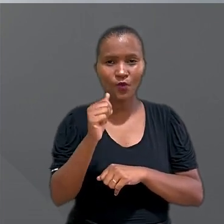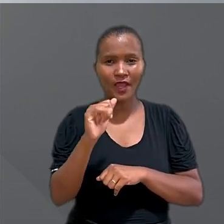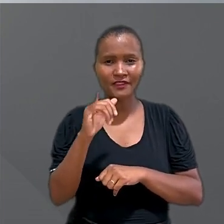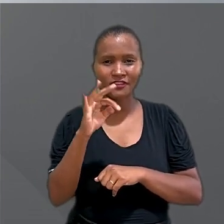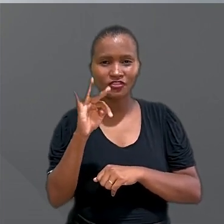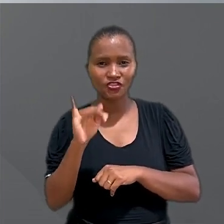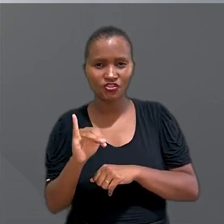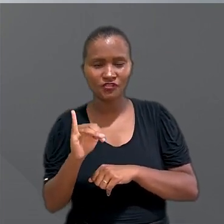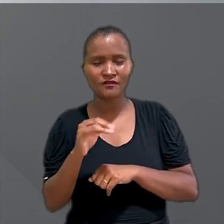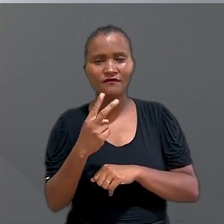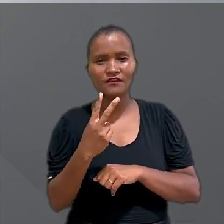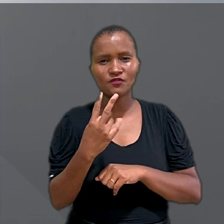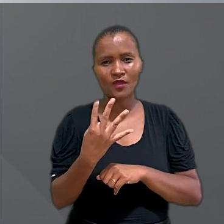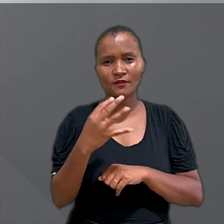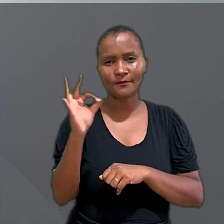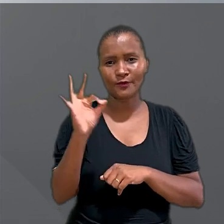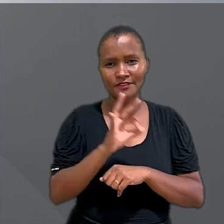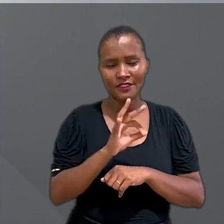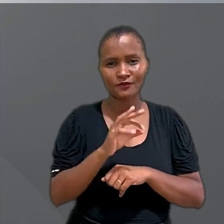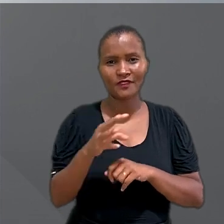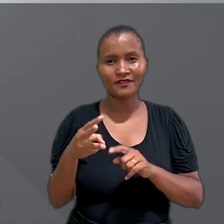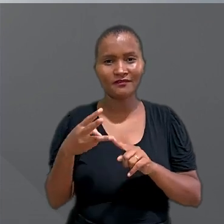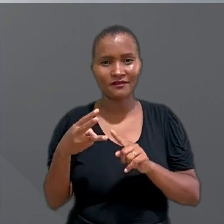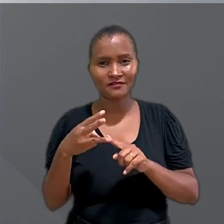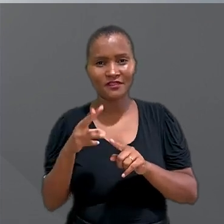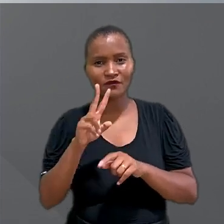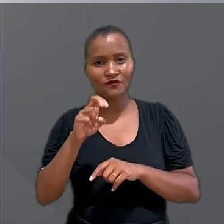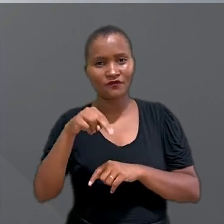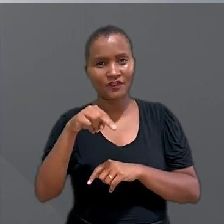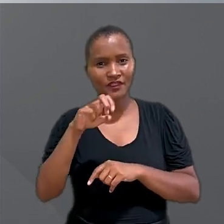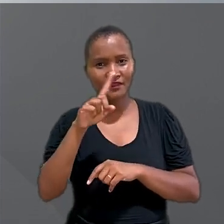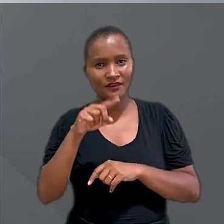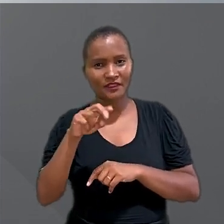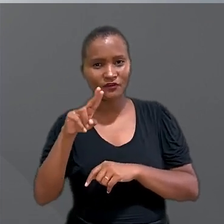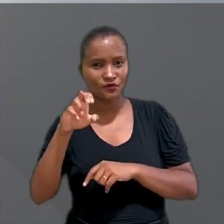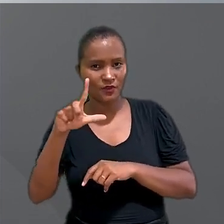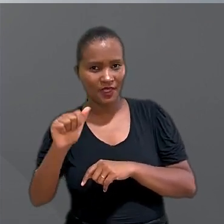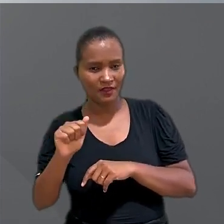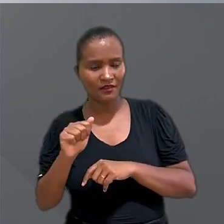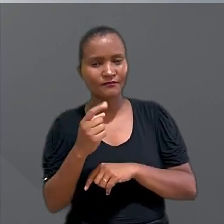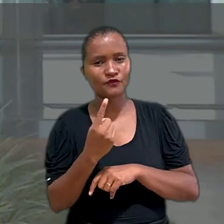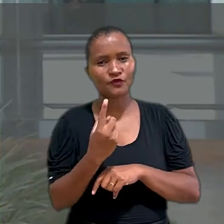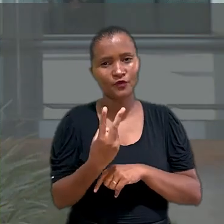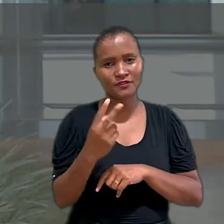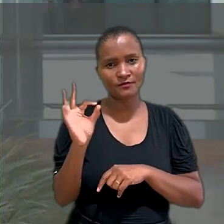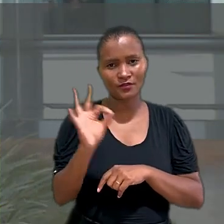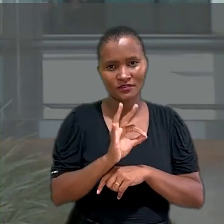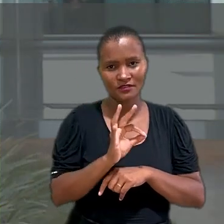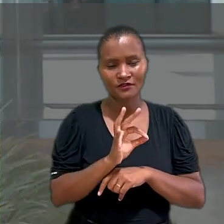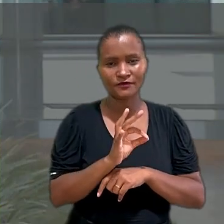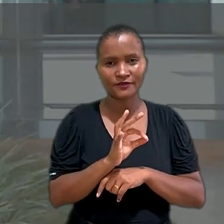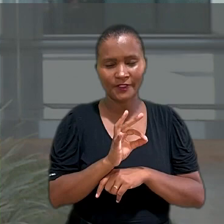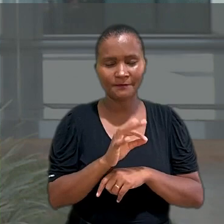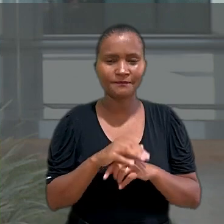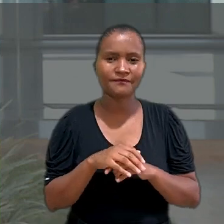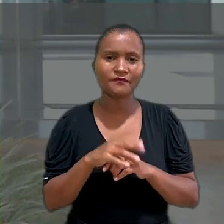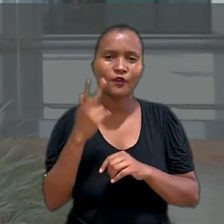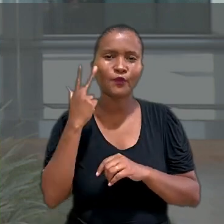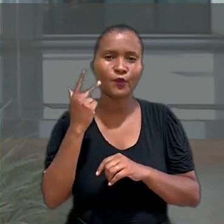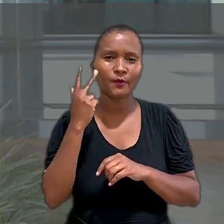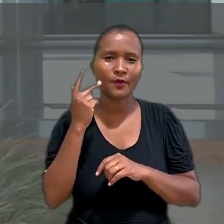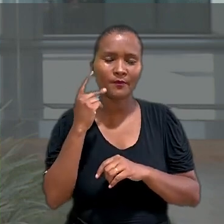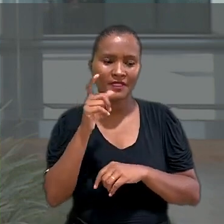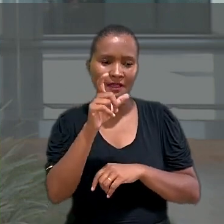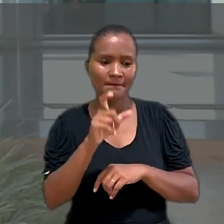Haiti, com 24%. Em terceiro, a Venezuela, com 12%. Normalmente,